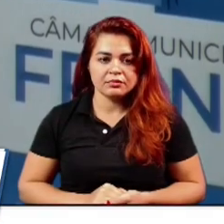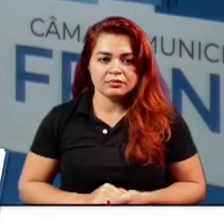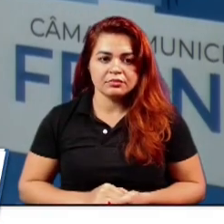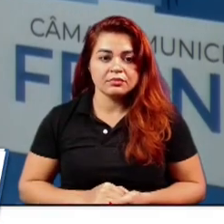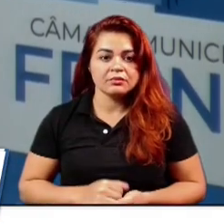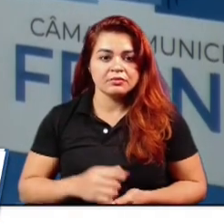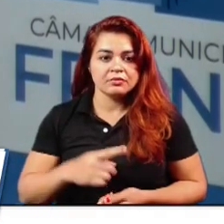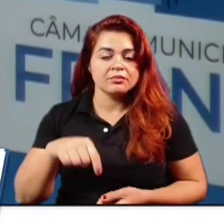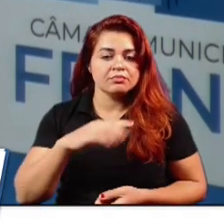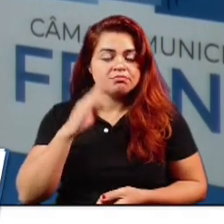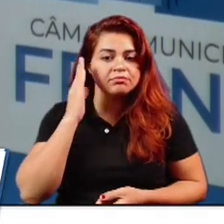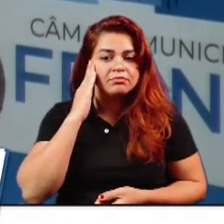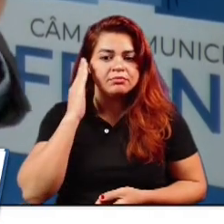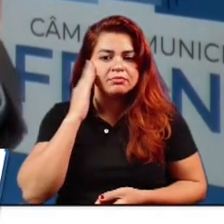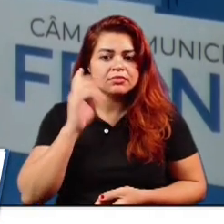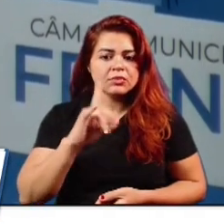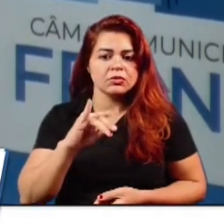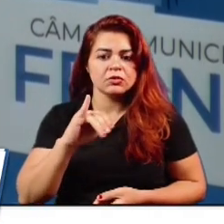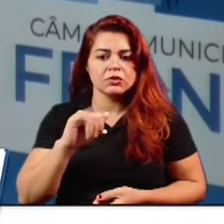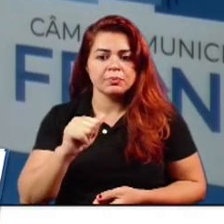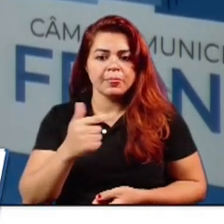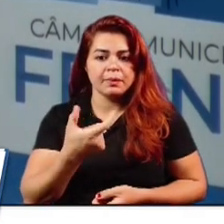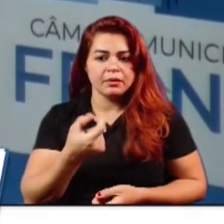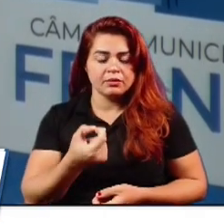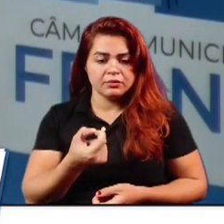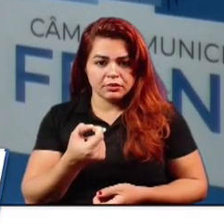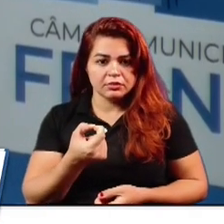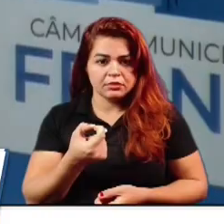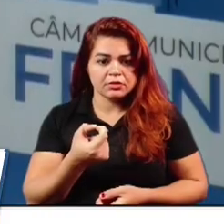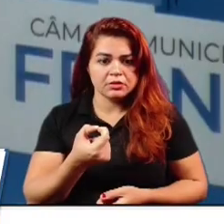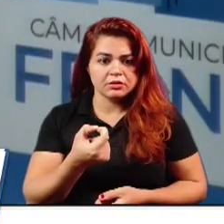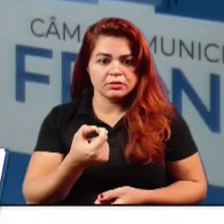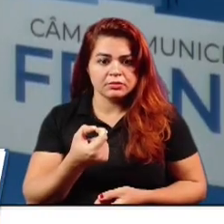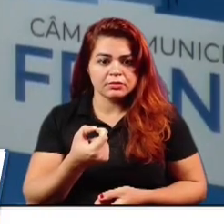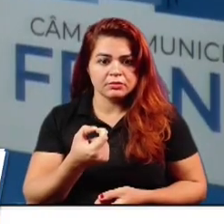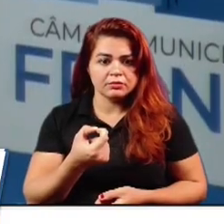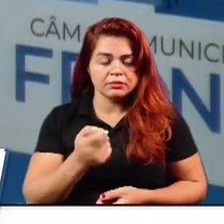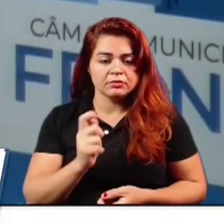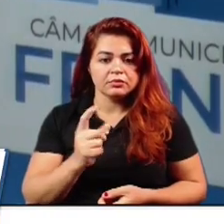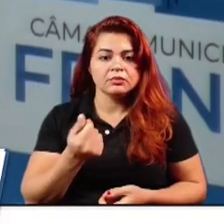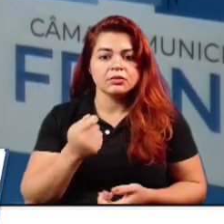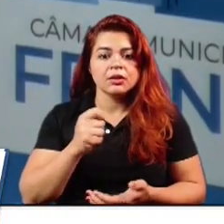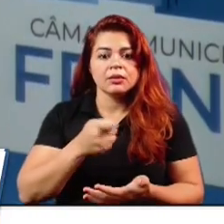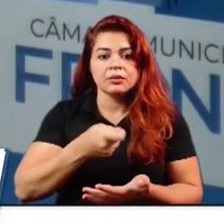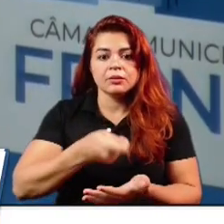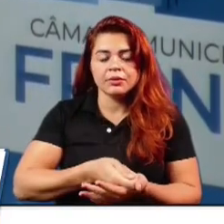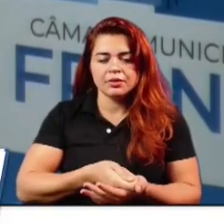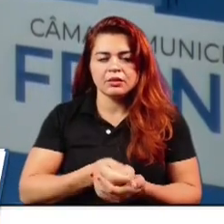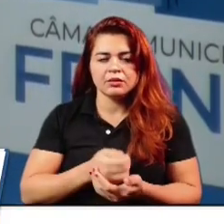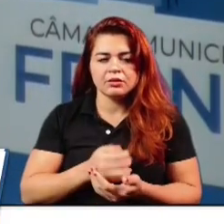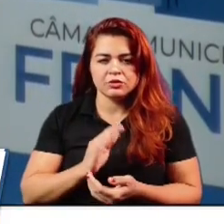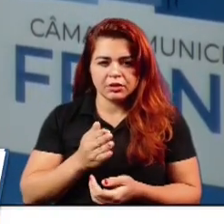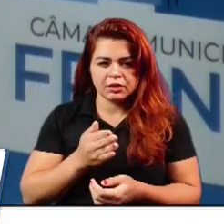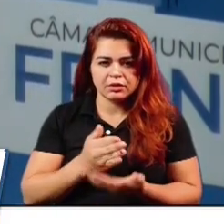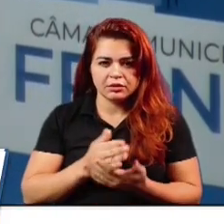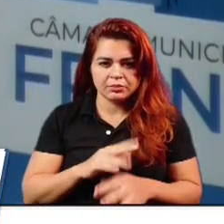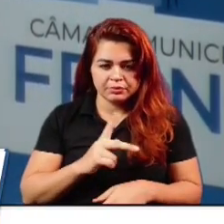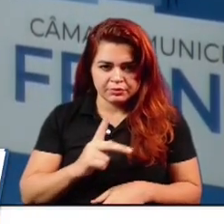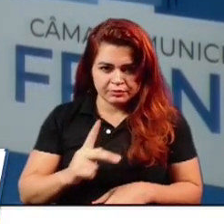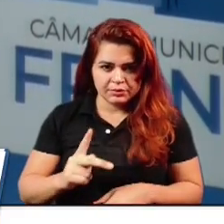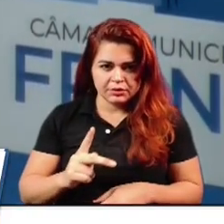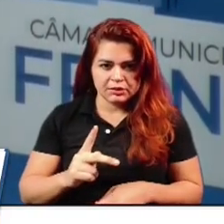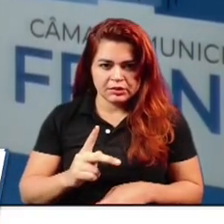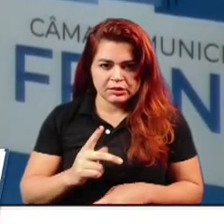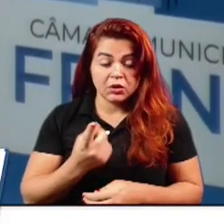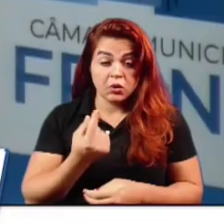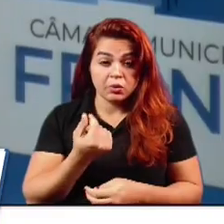20, pagar um valor, já termino, senhor presidente, pagar um valor considerável de impostos. Só que a gente